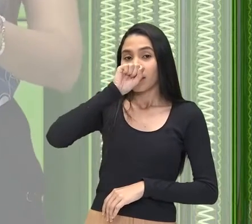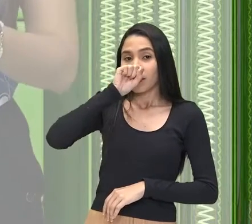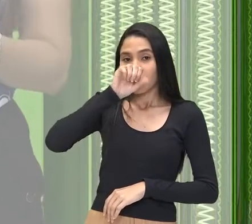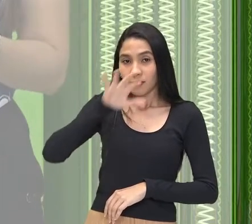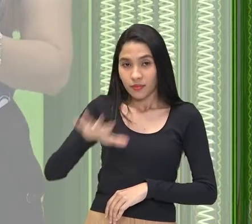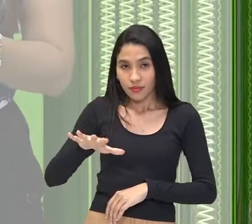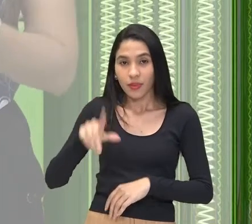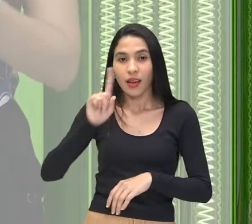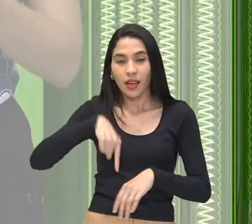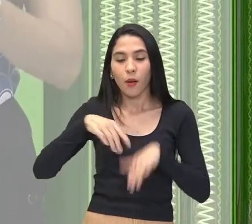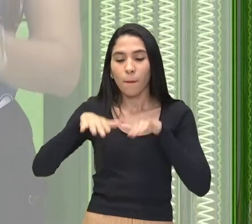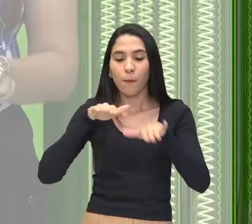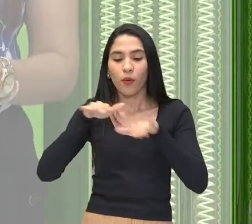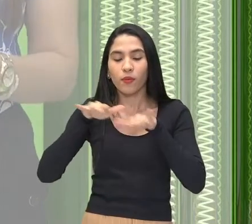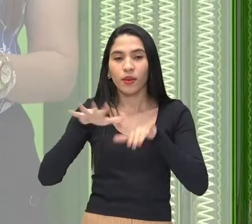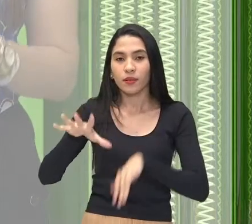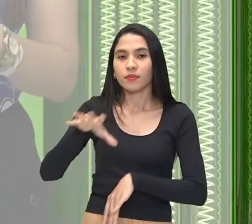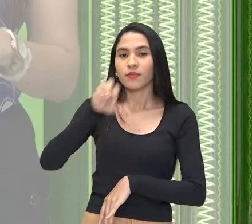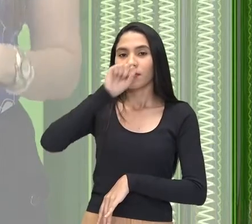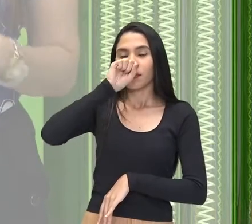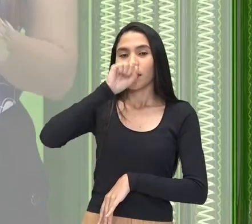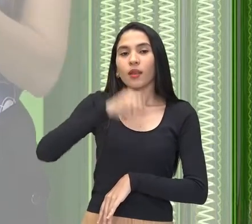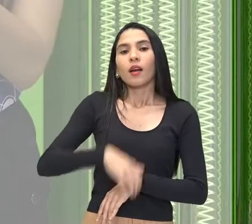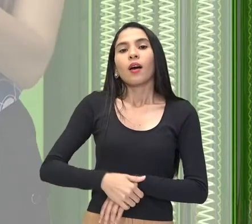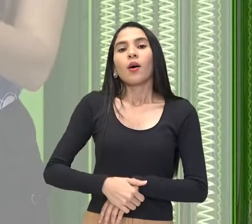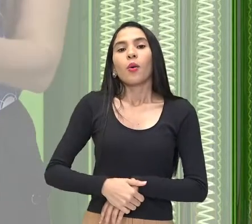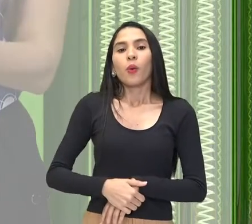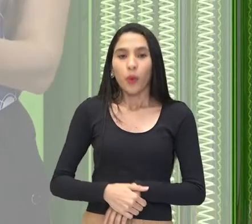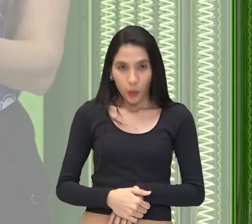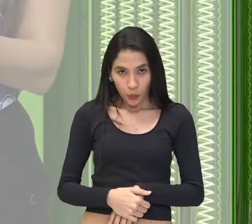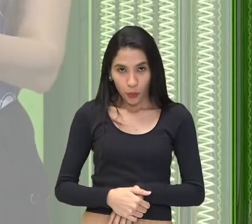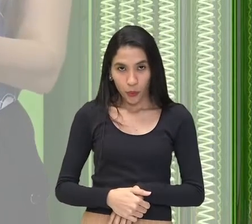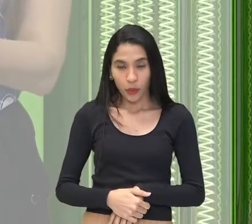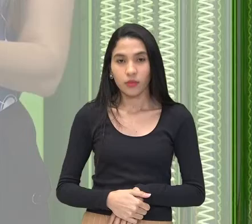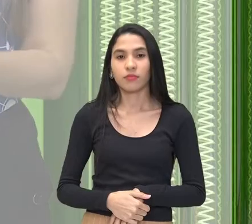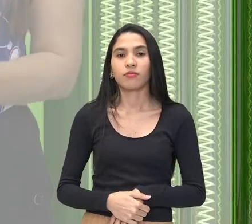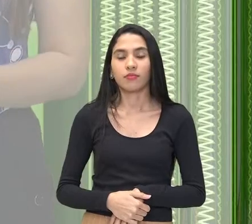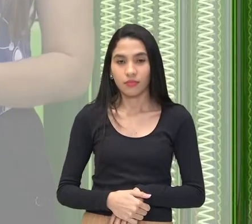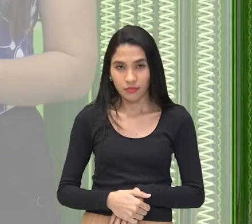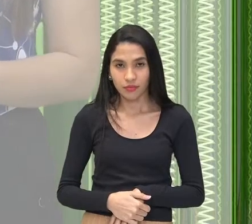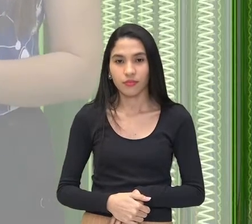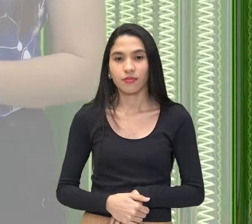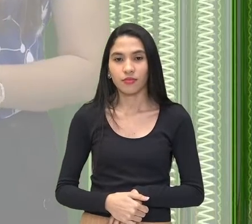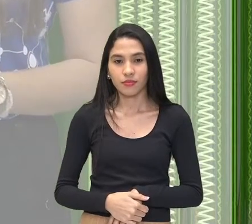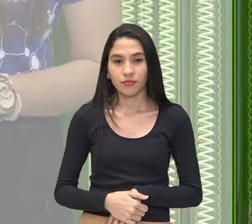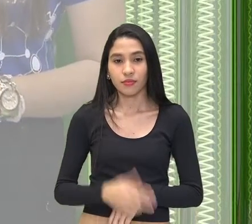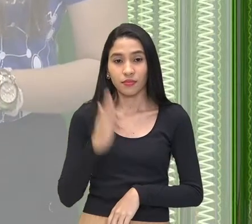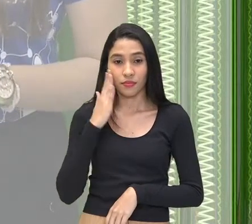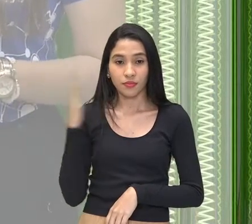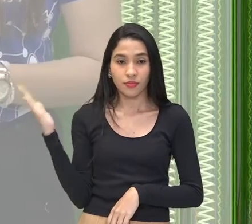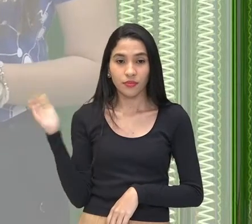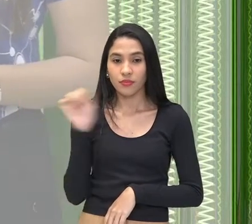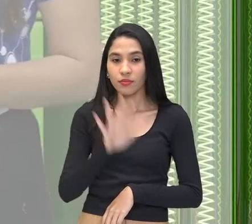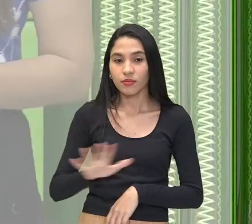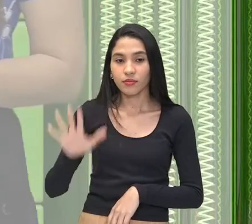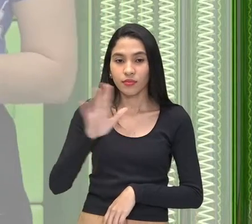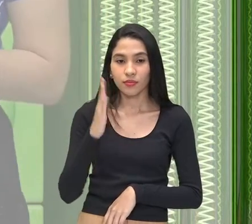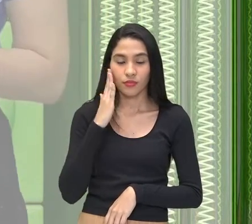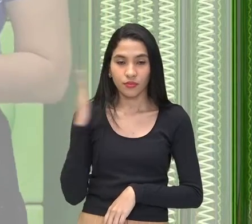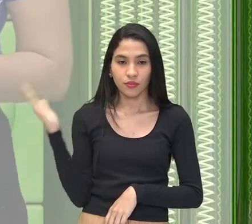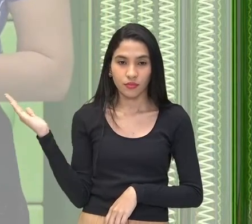que é esse movimento de quando a gente libera o ar, certo? Então, aqui na nossa imagem, nós temos